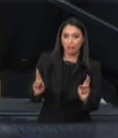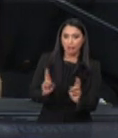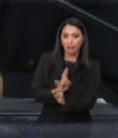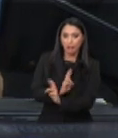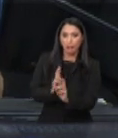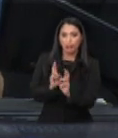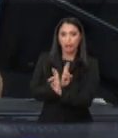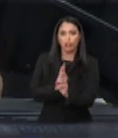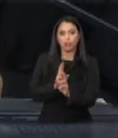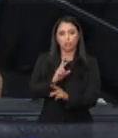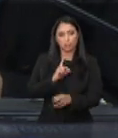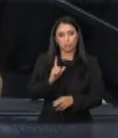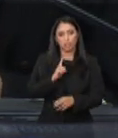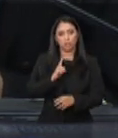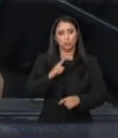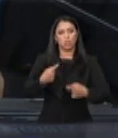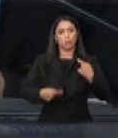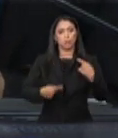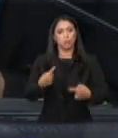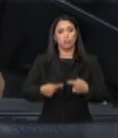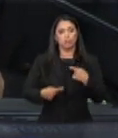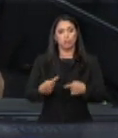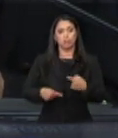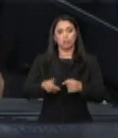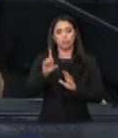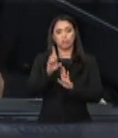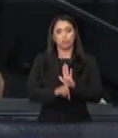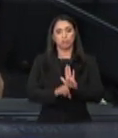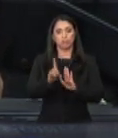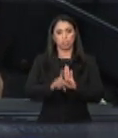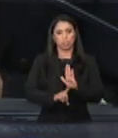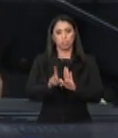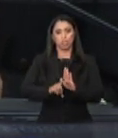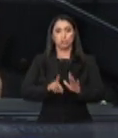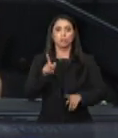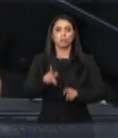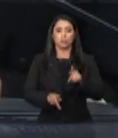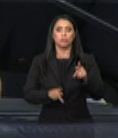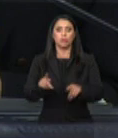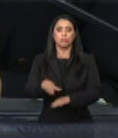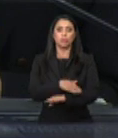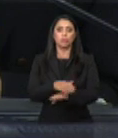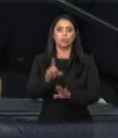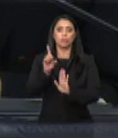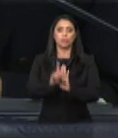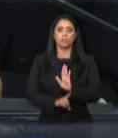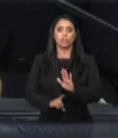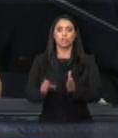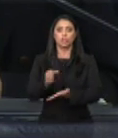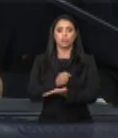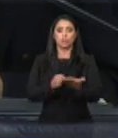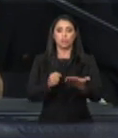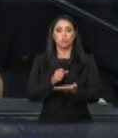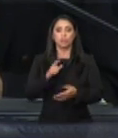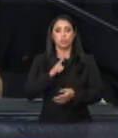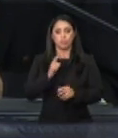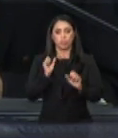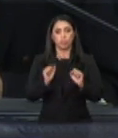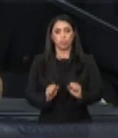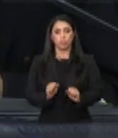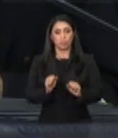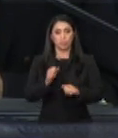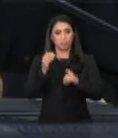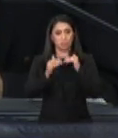contribuir para que toda a política nacional de Direitos da população sensação de rua bem como os direitos fundamentais estejam contemplados